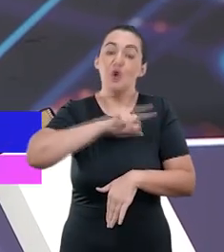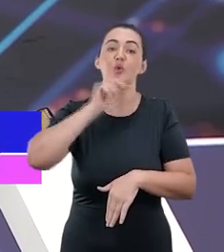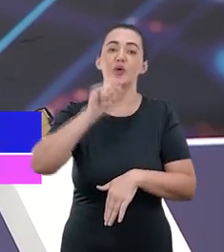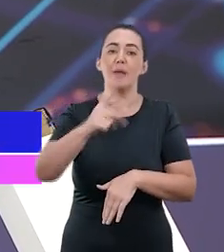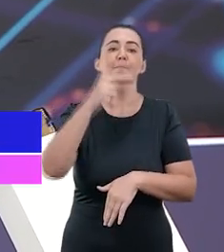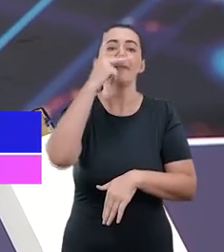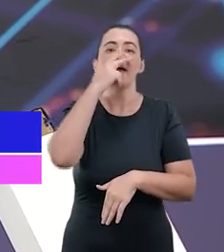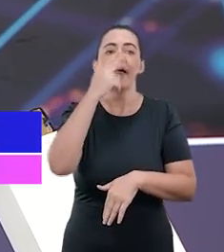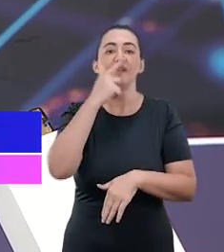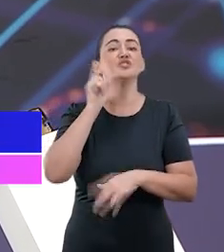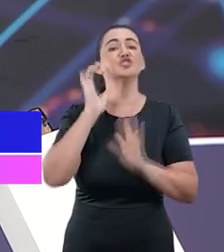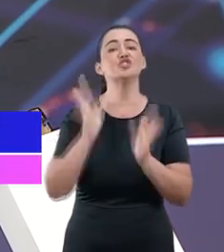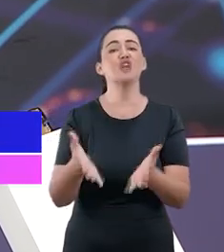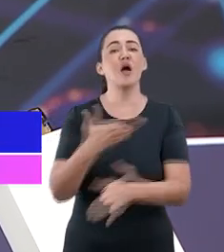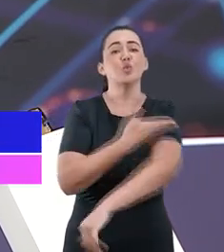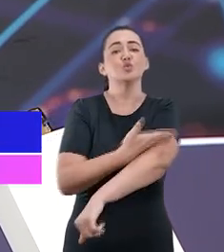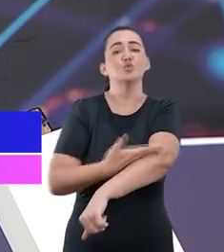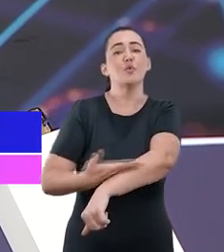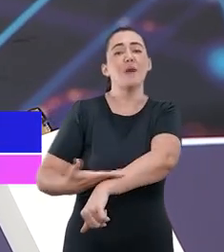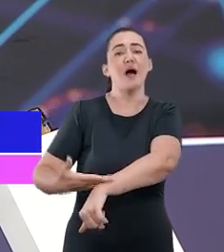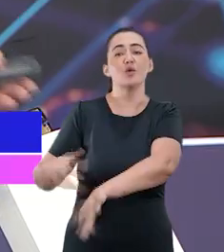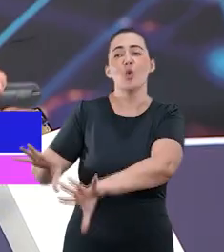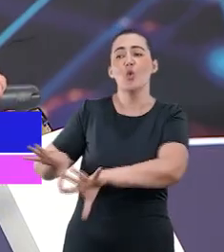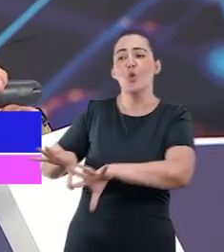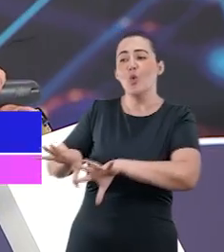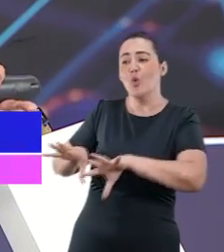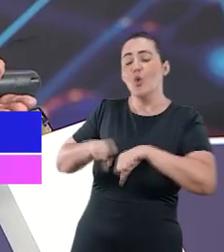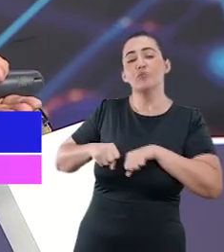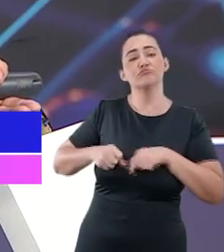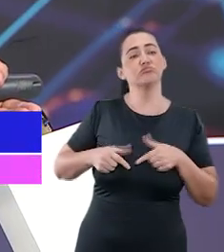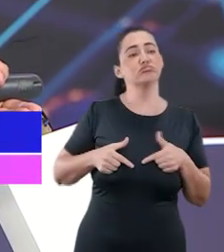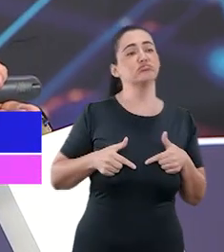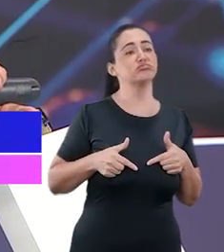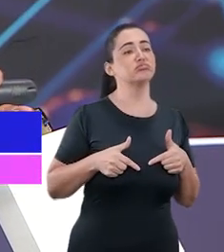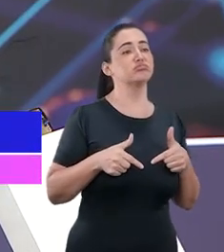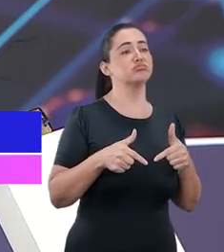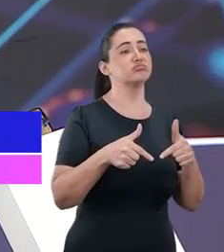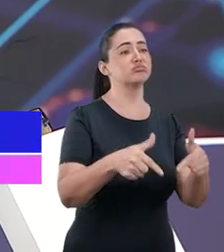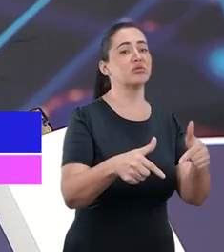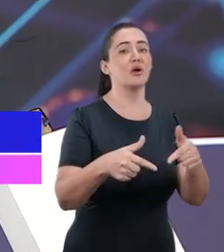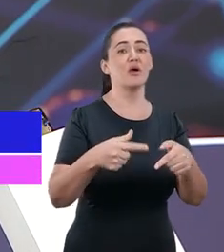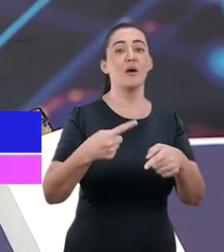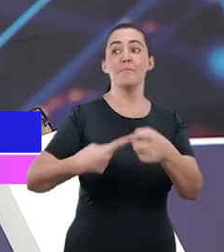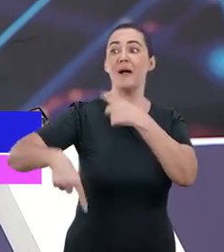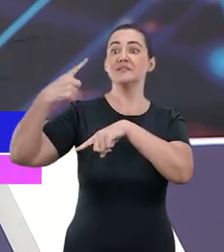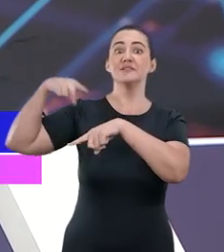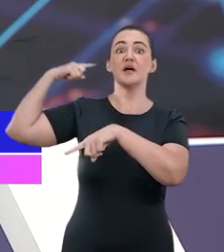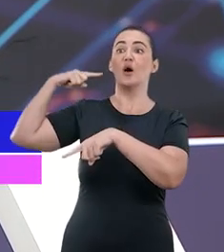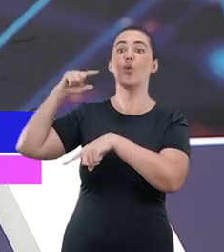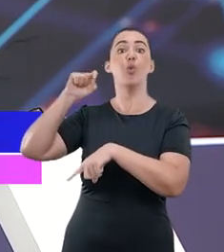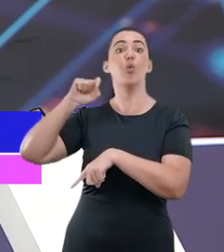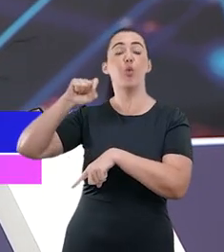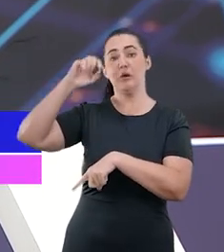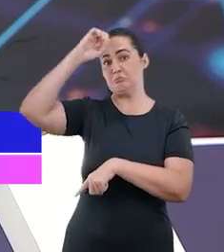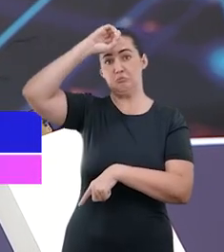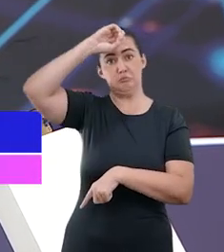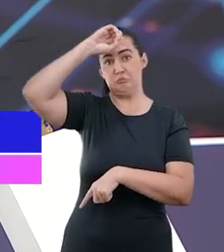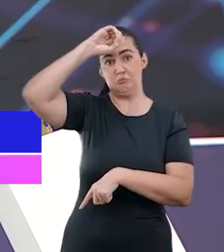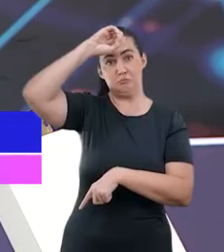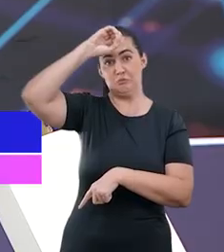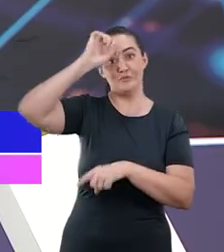sabemos por que fazemos. Há práticas que temos em nossa vida que nós não temos uma explicação para elas. Nós